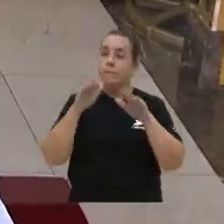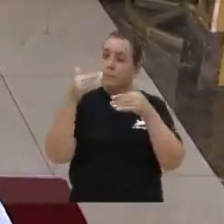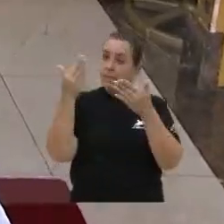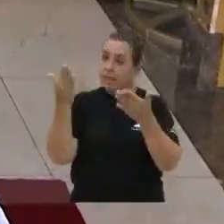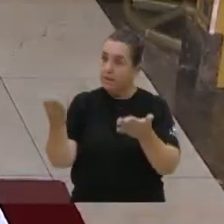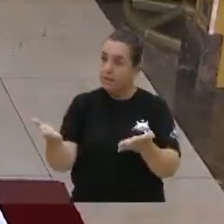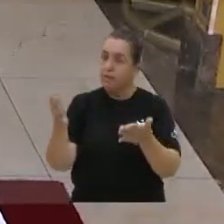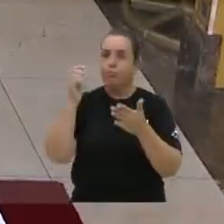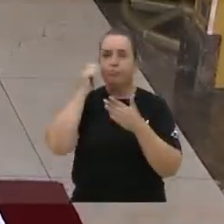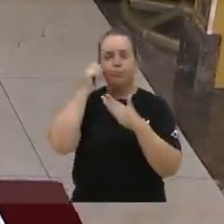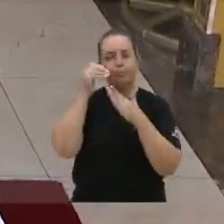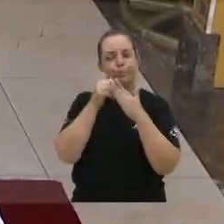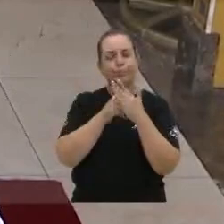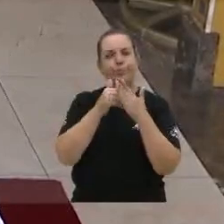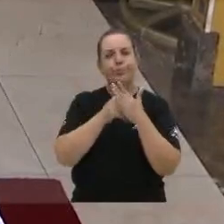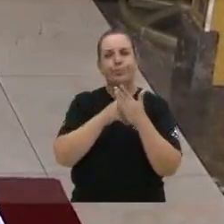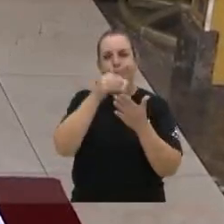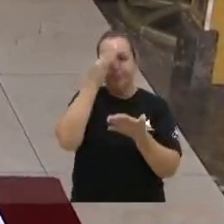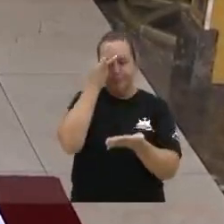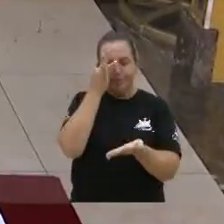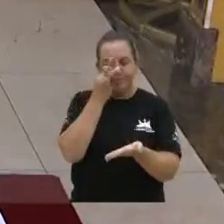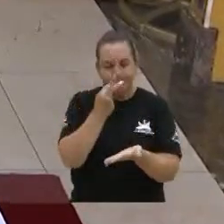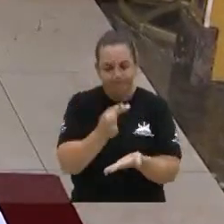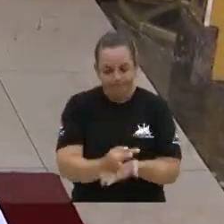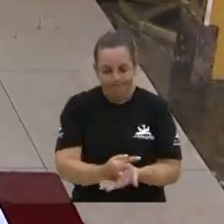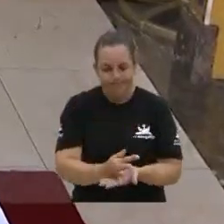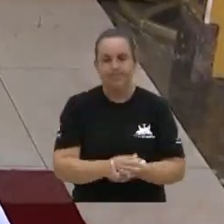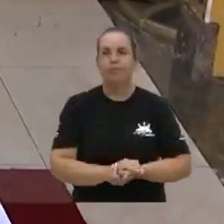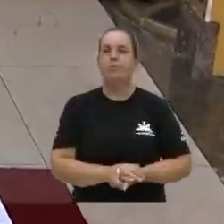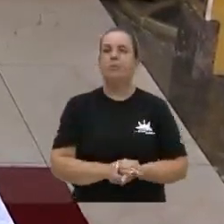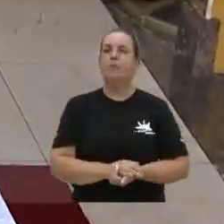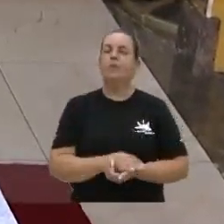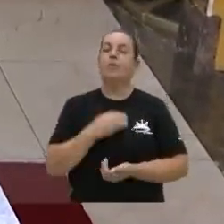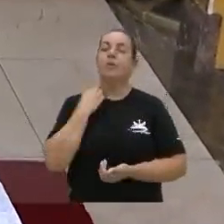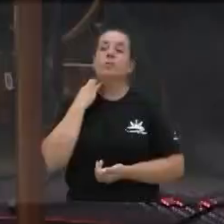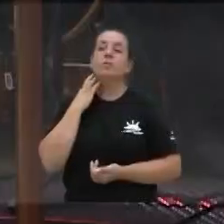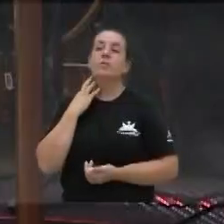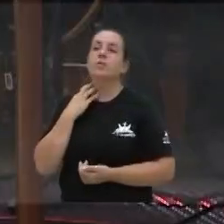Eis o mistério da fé.